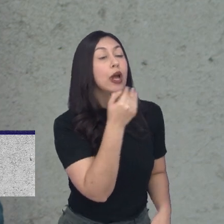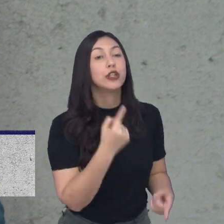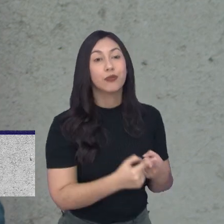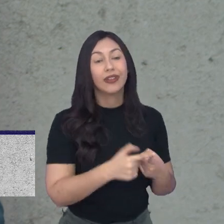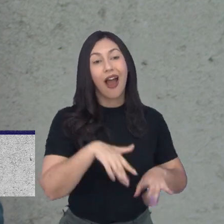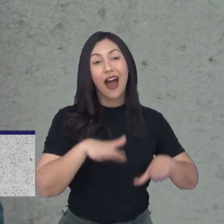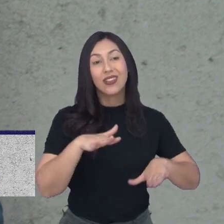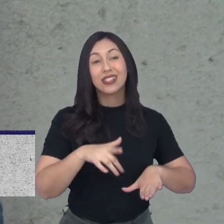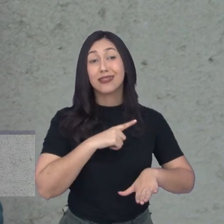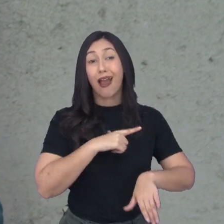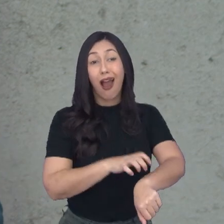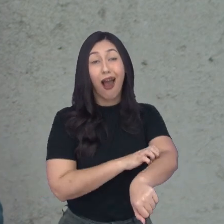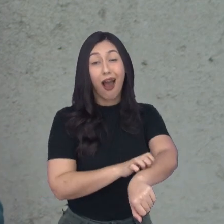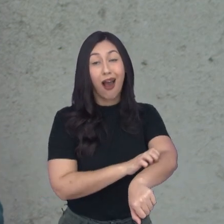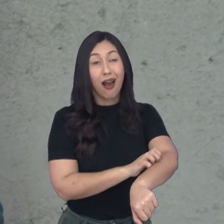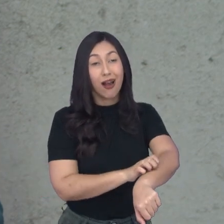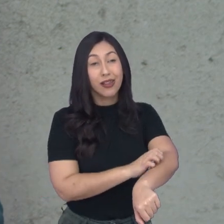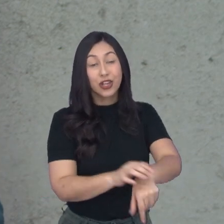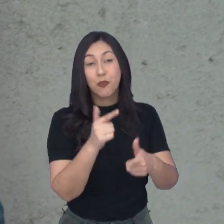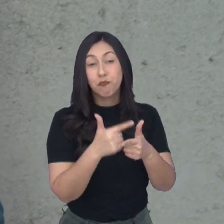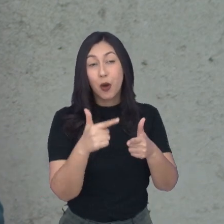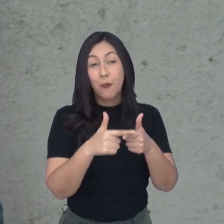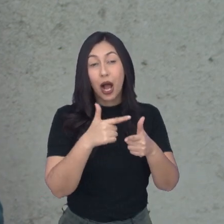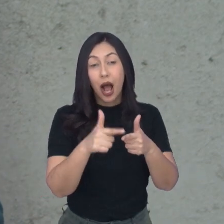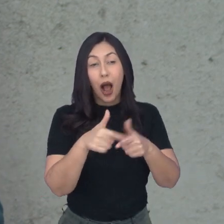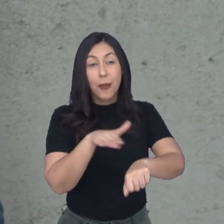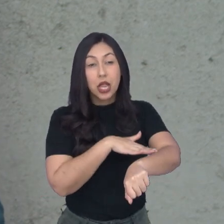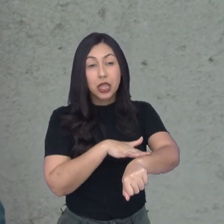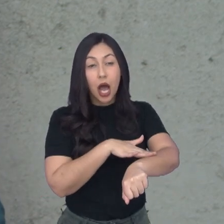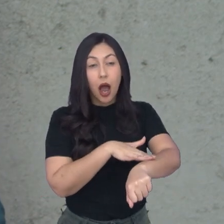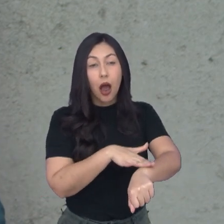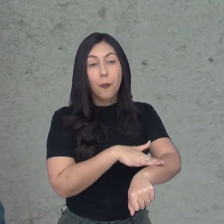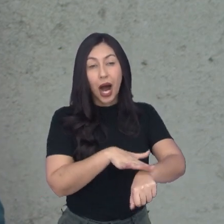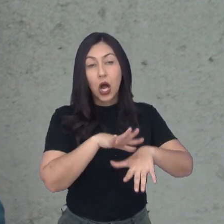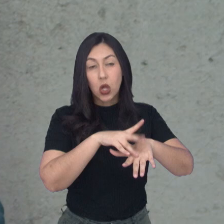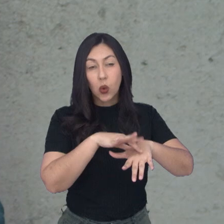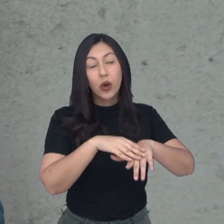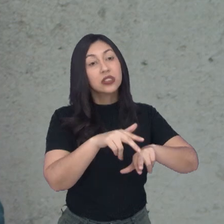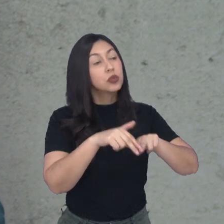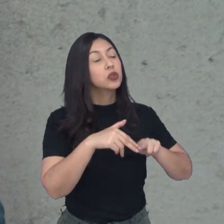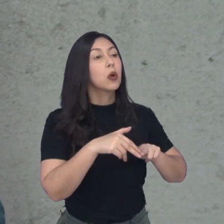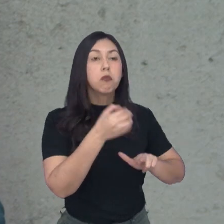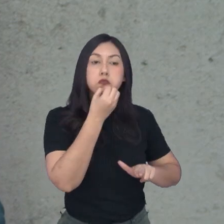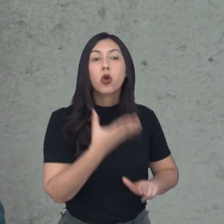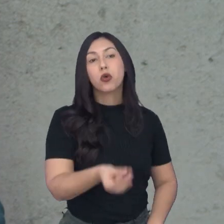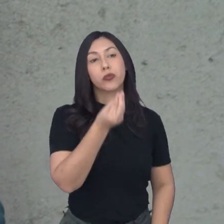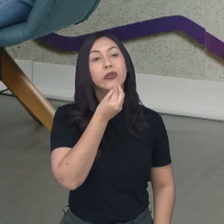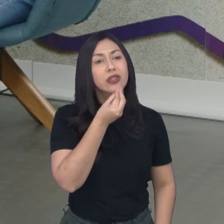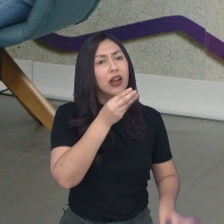com alergia, né? Que tem algum problema de pele, né? Então, é uma baita ferramenta para o pessoal entrar nesse mercado,